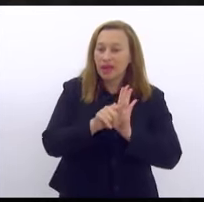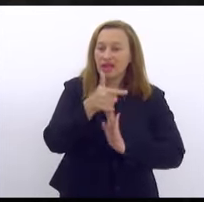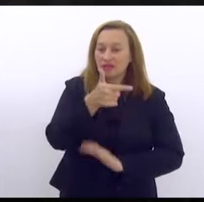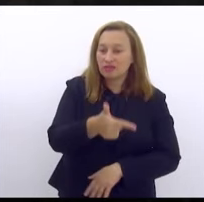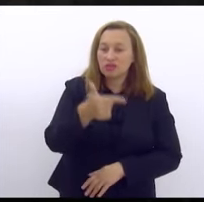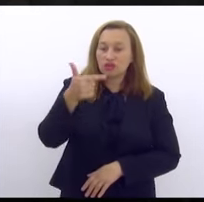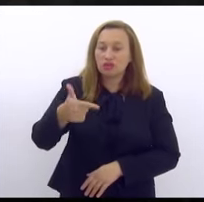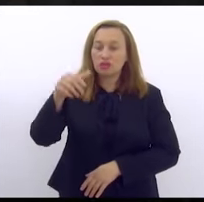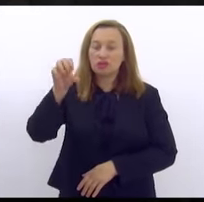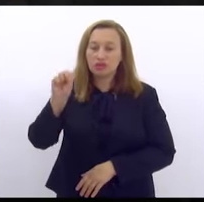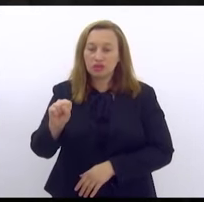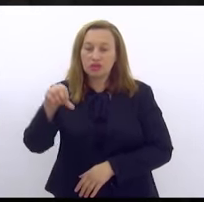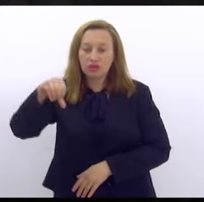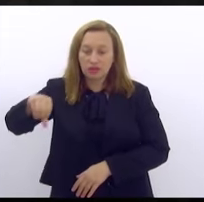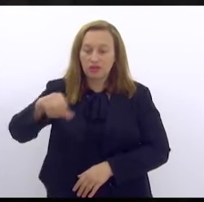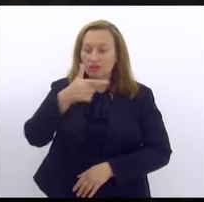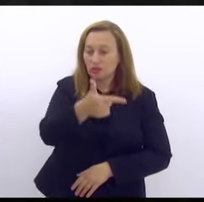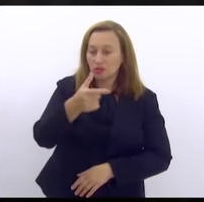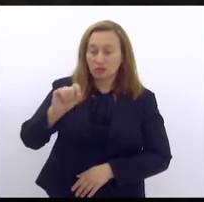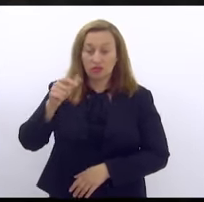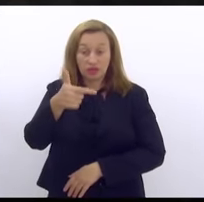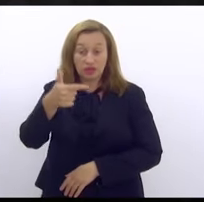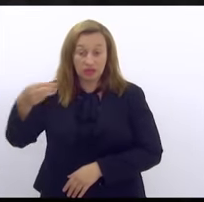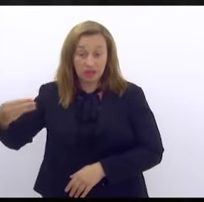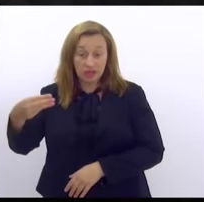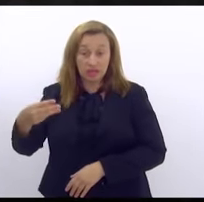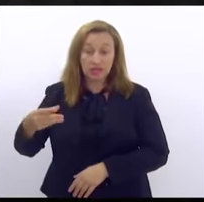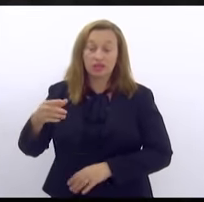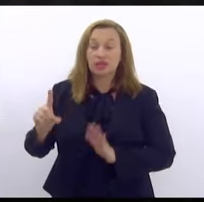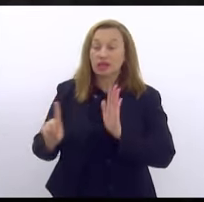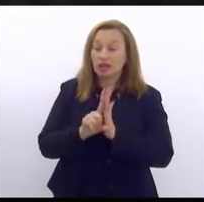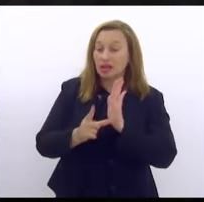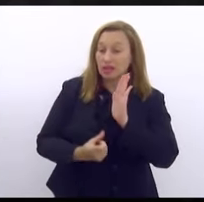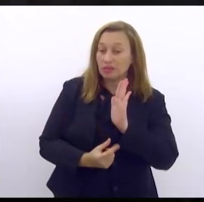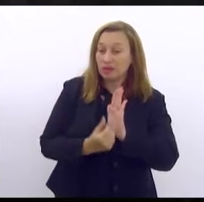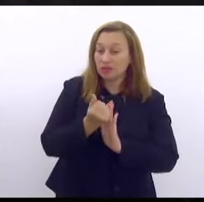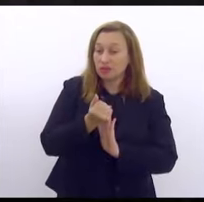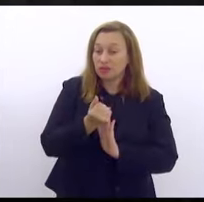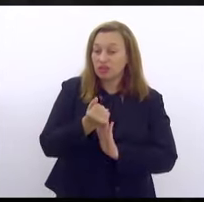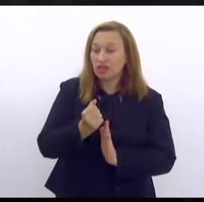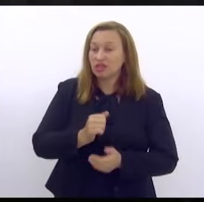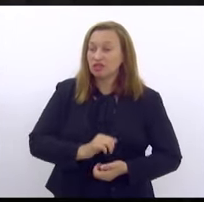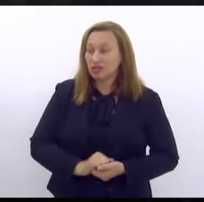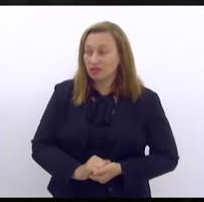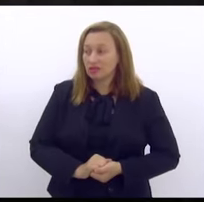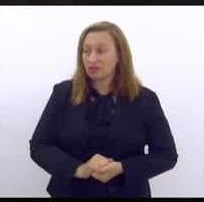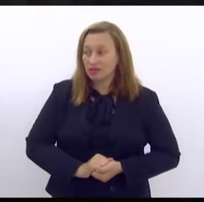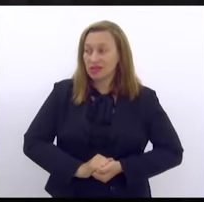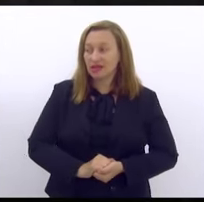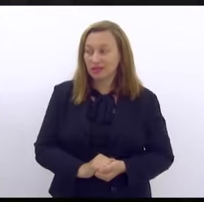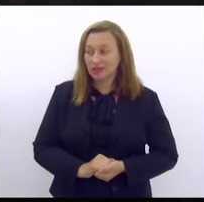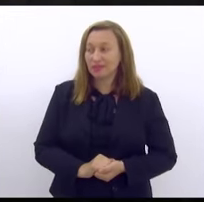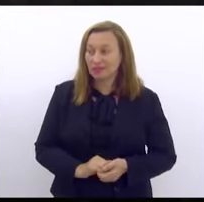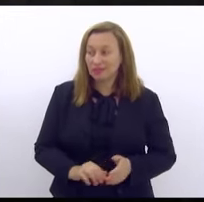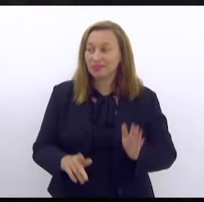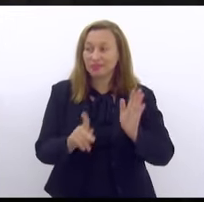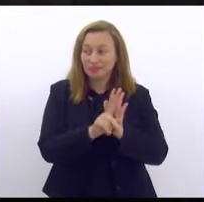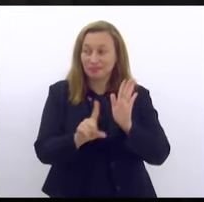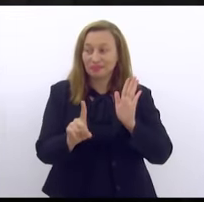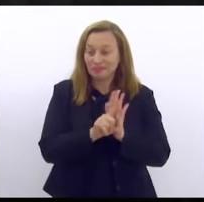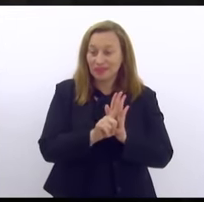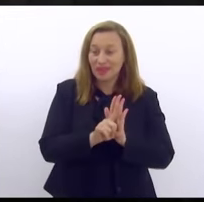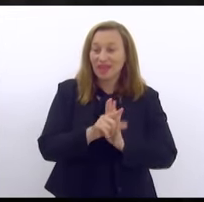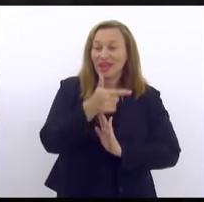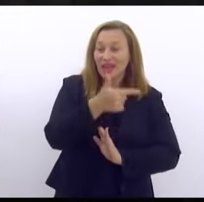2289 de 23, que é a LOA, Lei do Orçamento Anual, o PL 2290